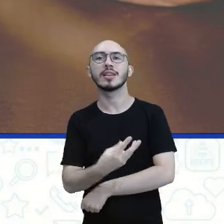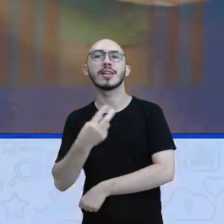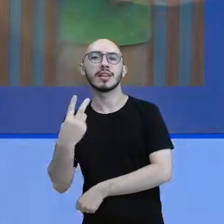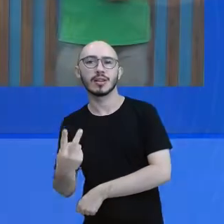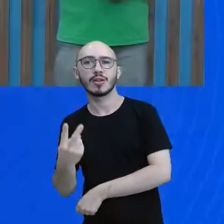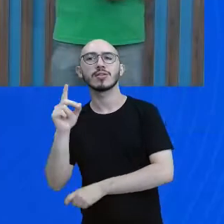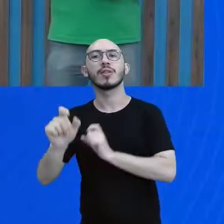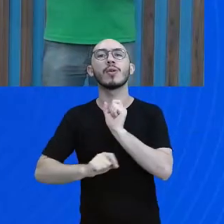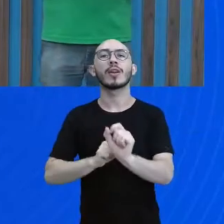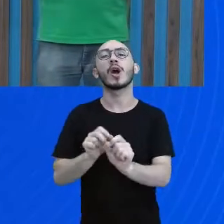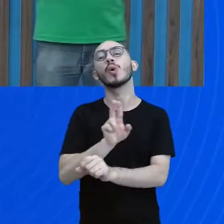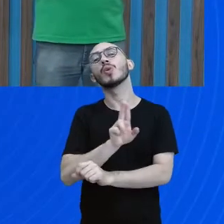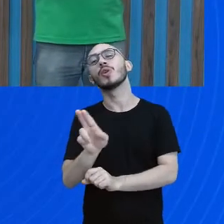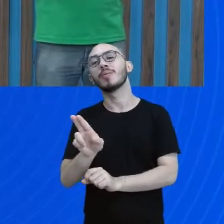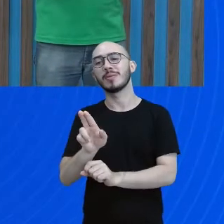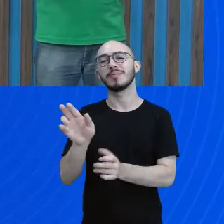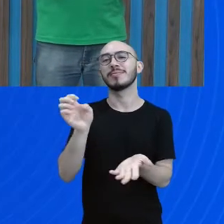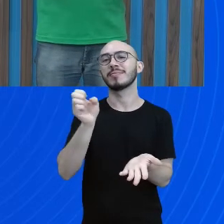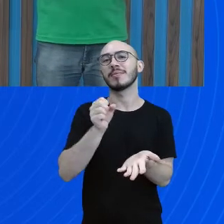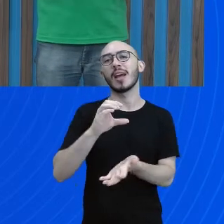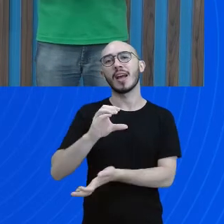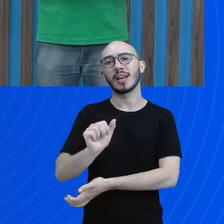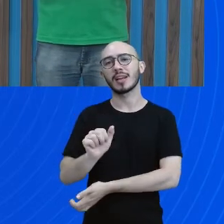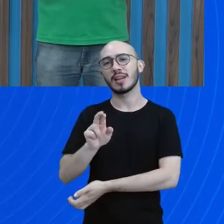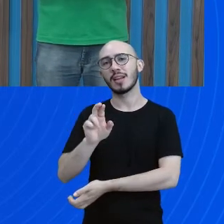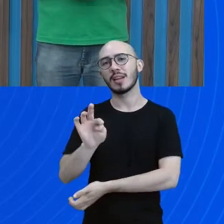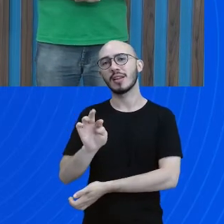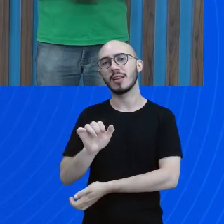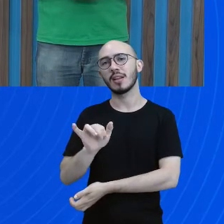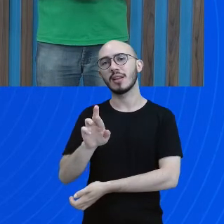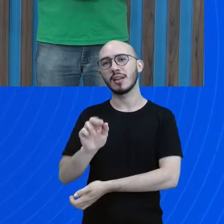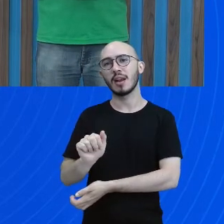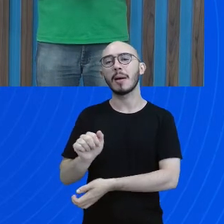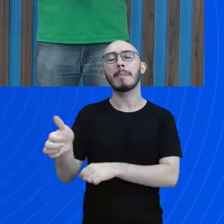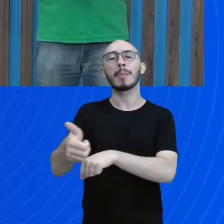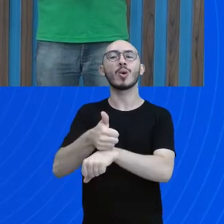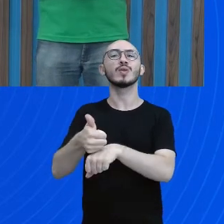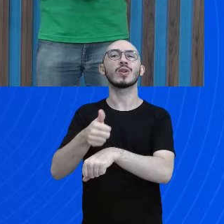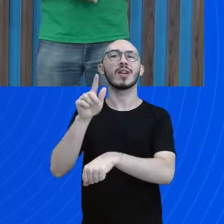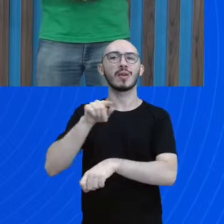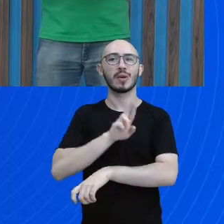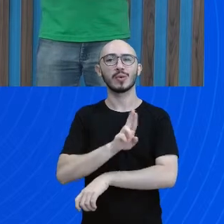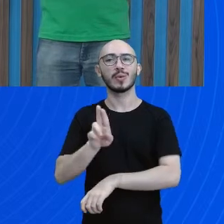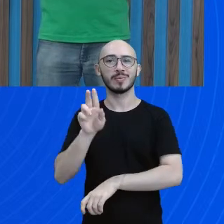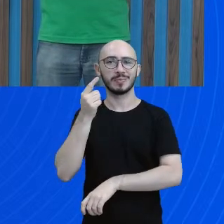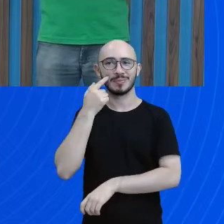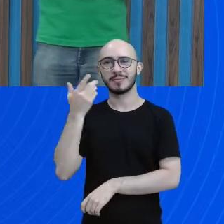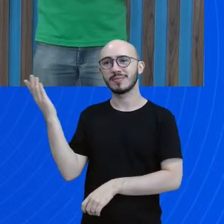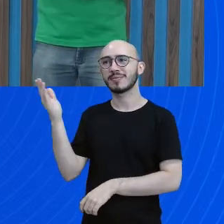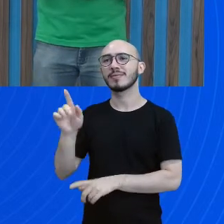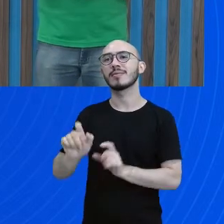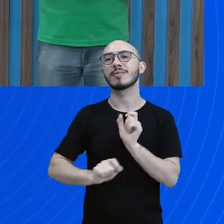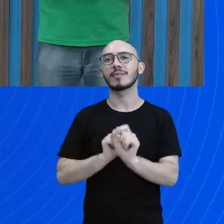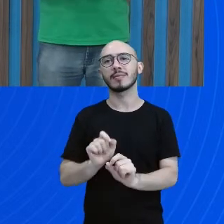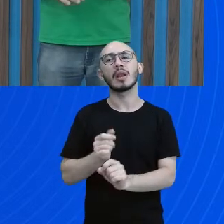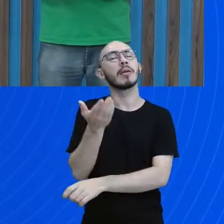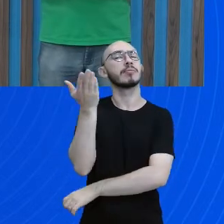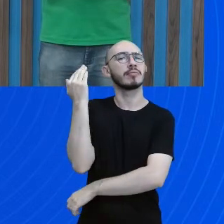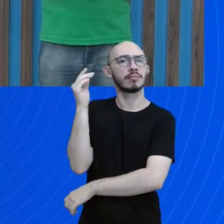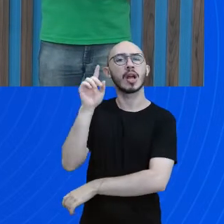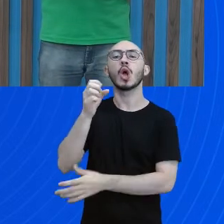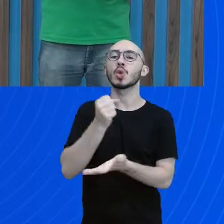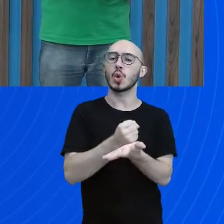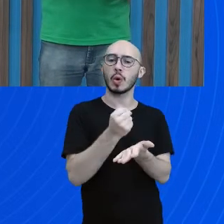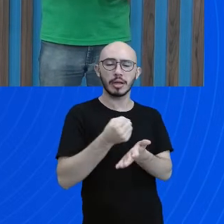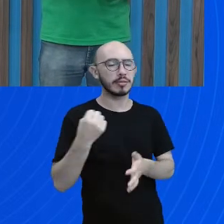carteira profissional. Então, desde esse período já era um documento importante. É isso aí, robozinho. Aí está perguntando, desde esse tempo é um documento importante,